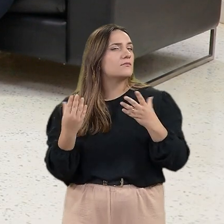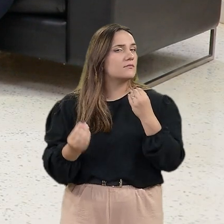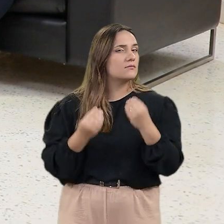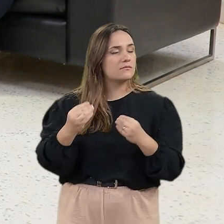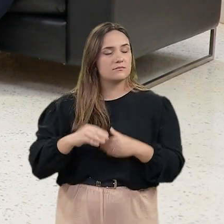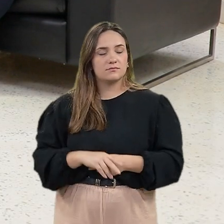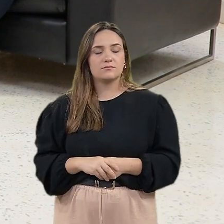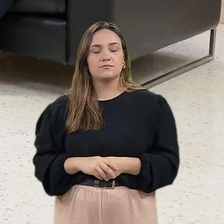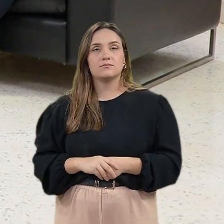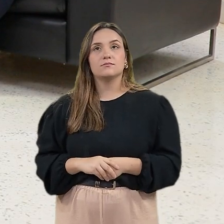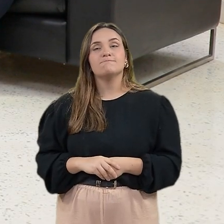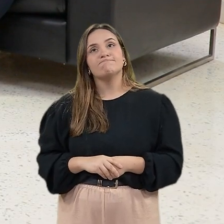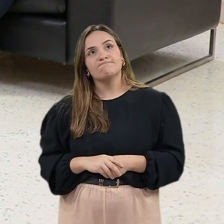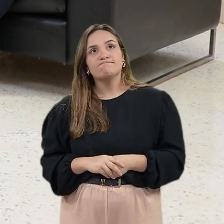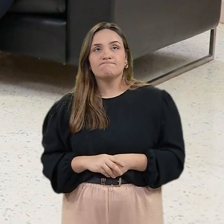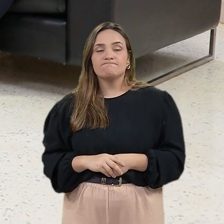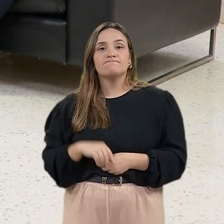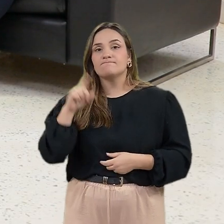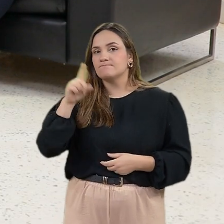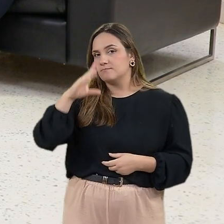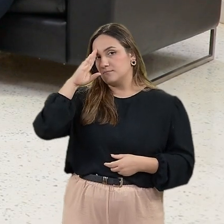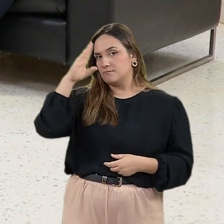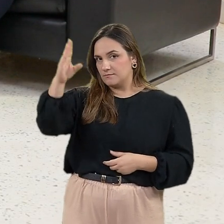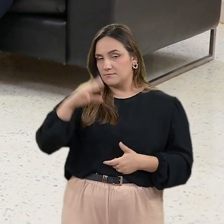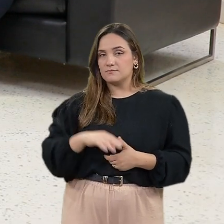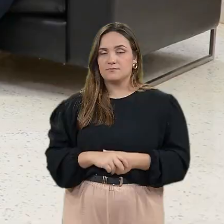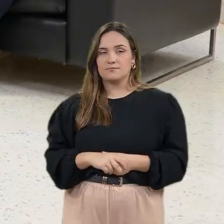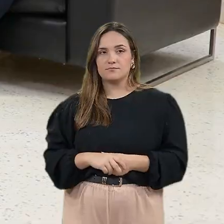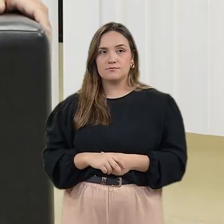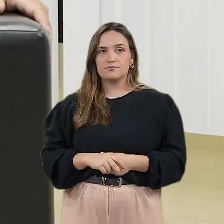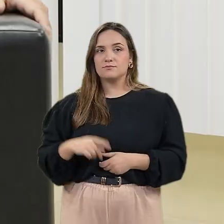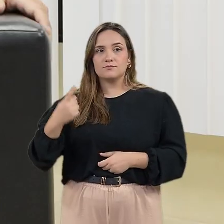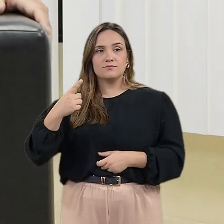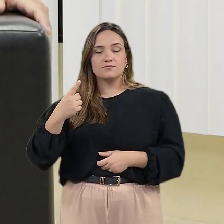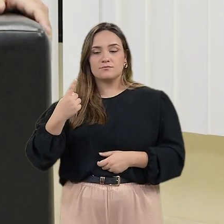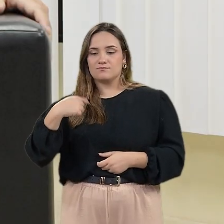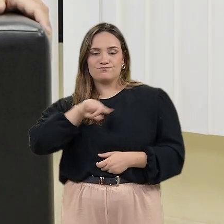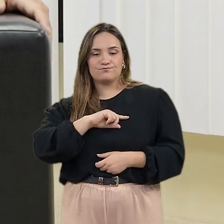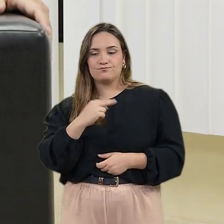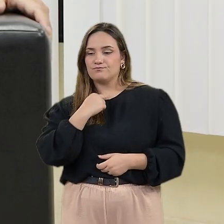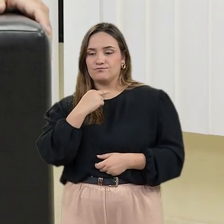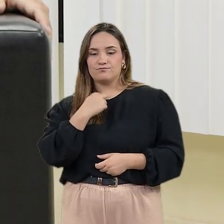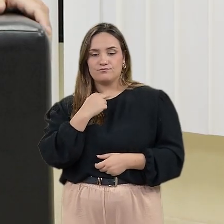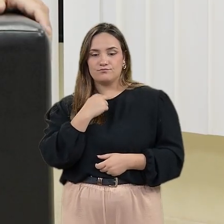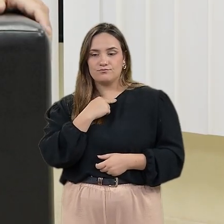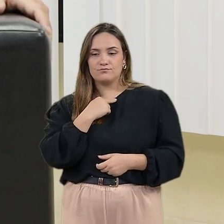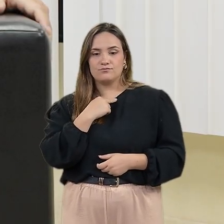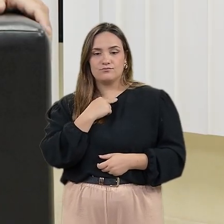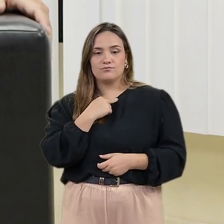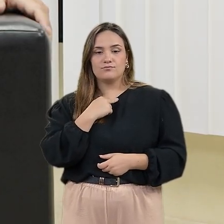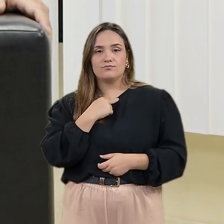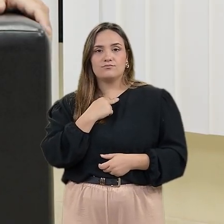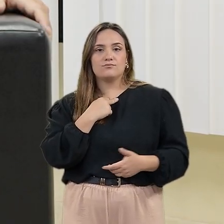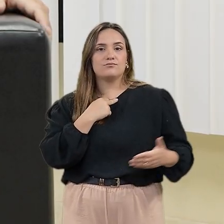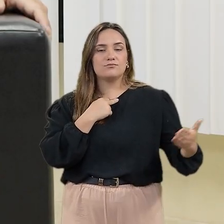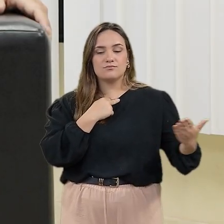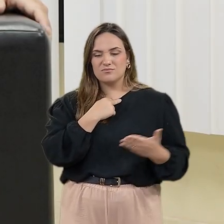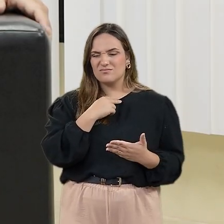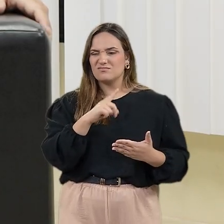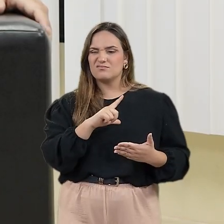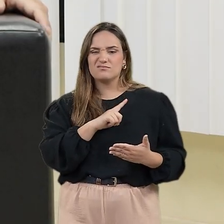a isso? Essa foi assim a questão chave ali. Não poderia mais o feminicídio, diante